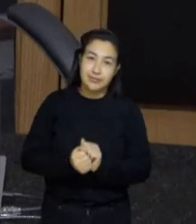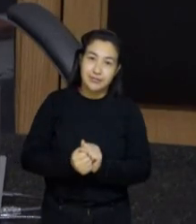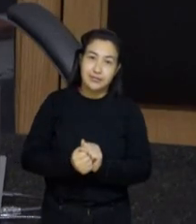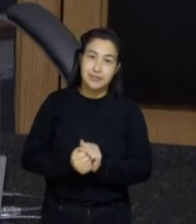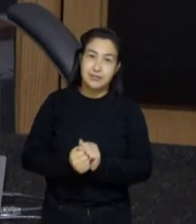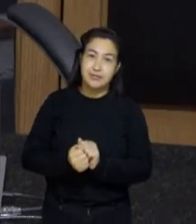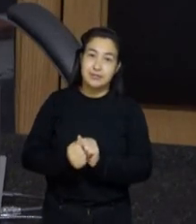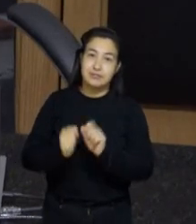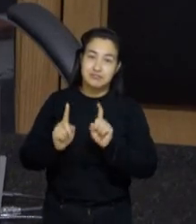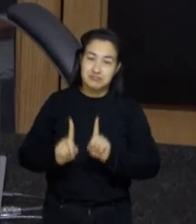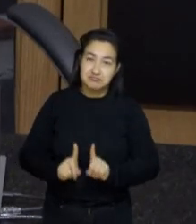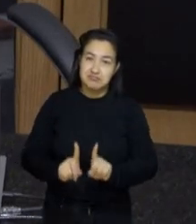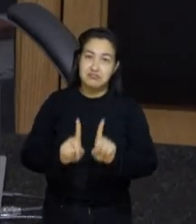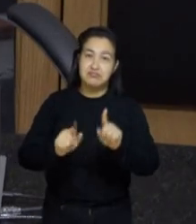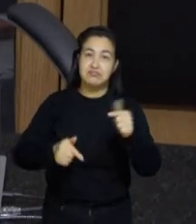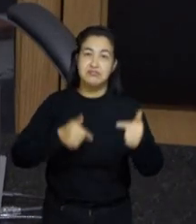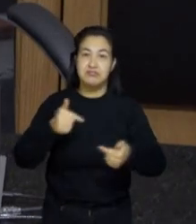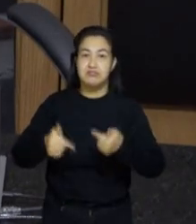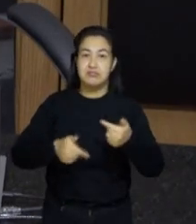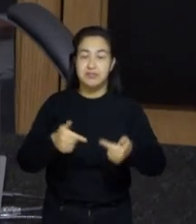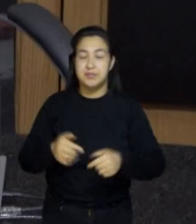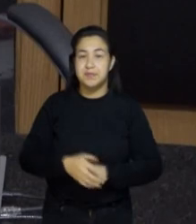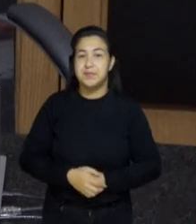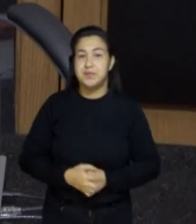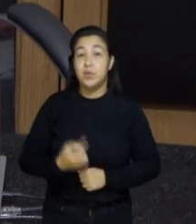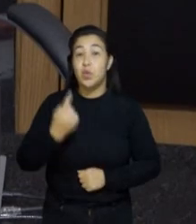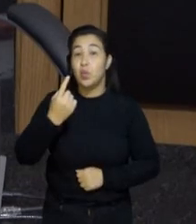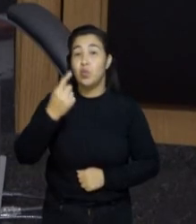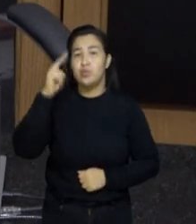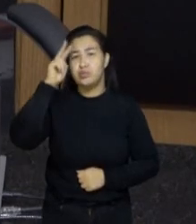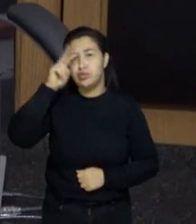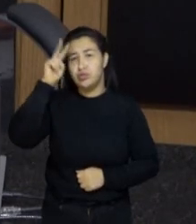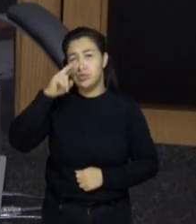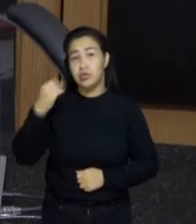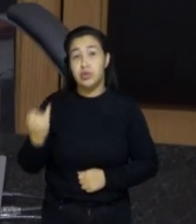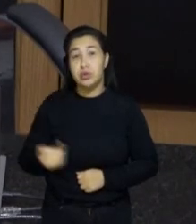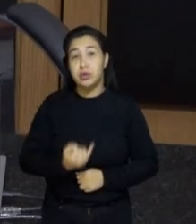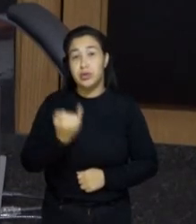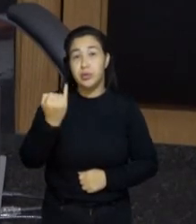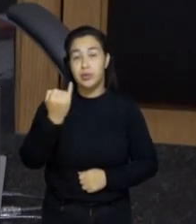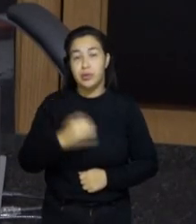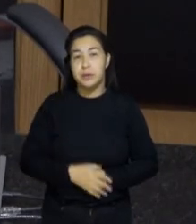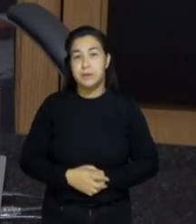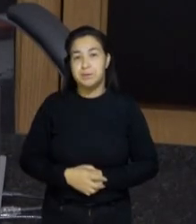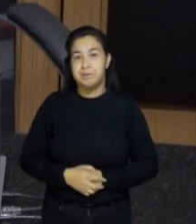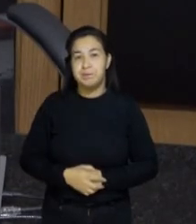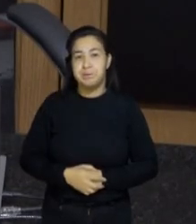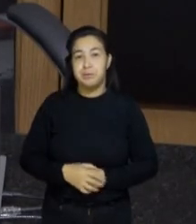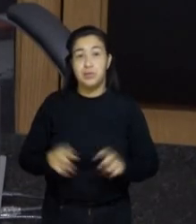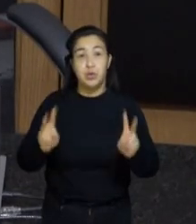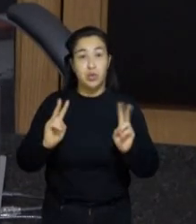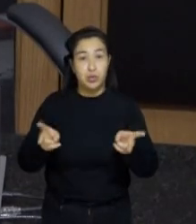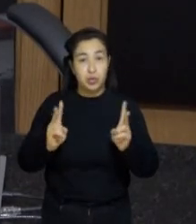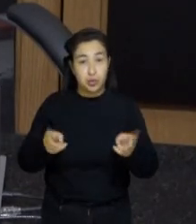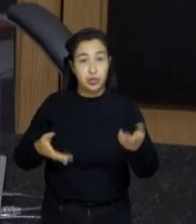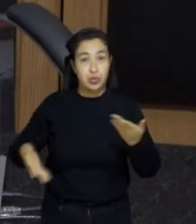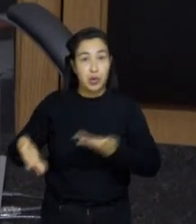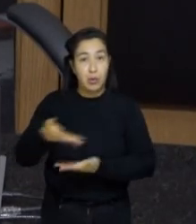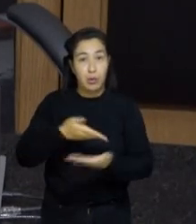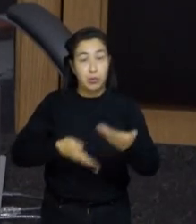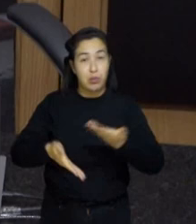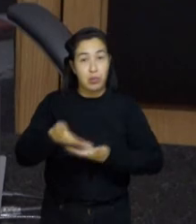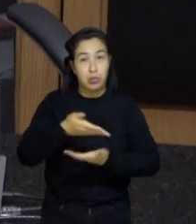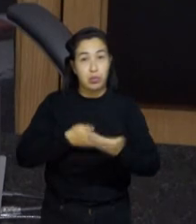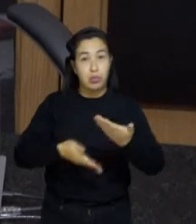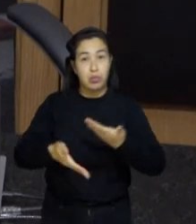caminhando juntos. Eu quero fazer um relato importante do Grupo ND, que é a permanência ainda da circulação